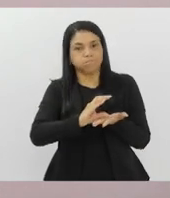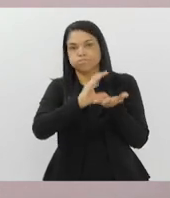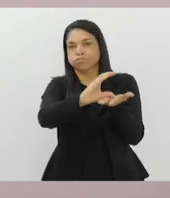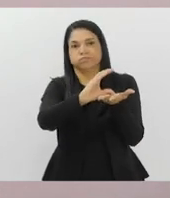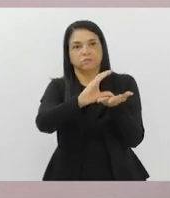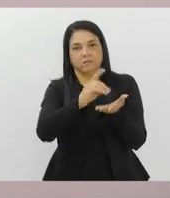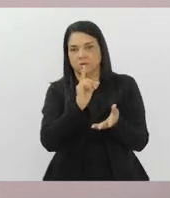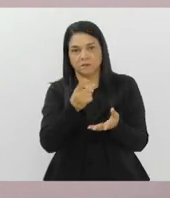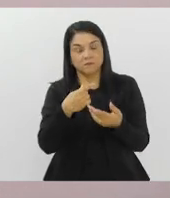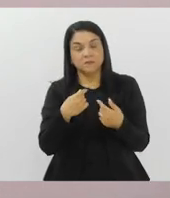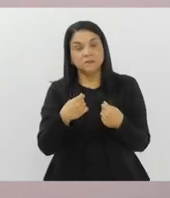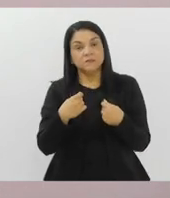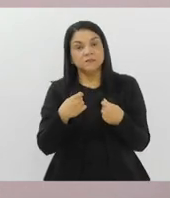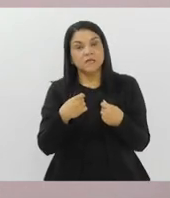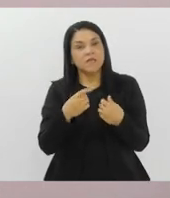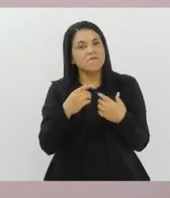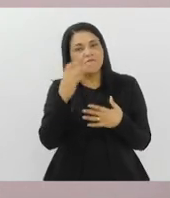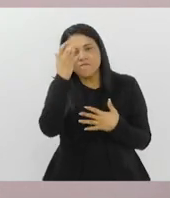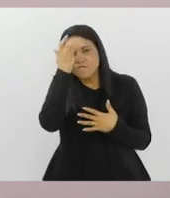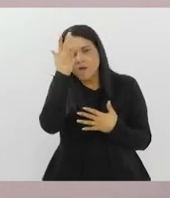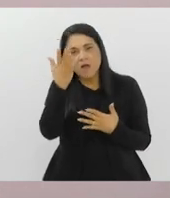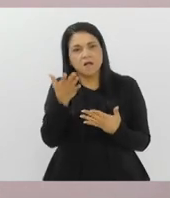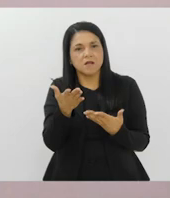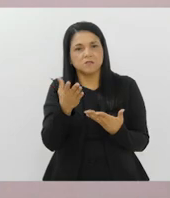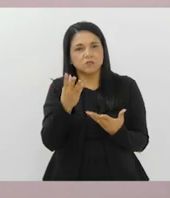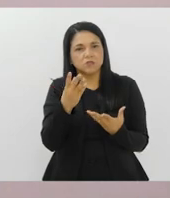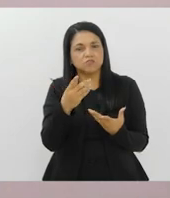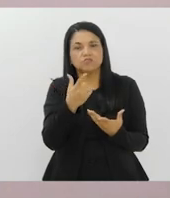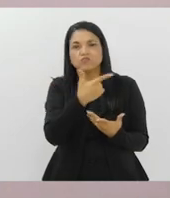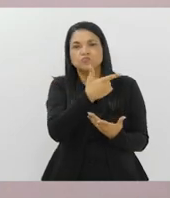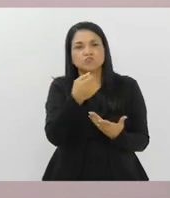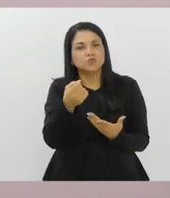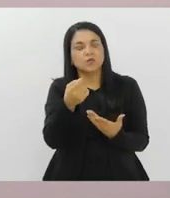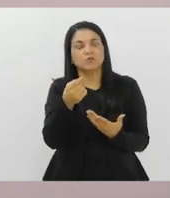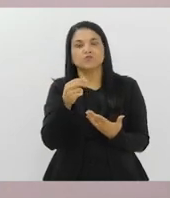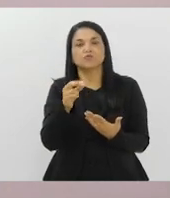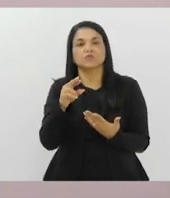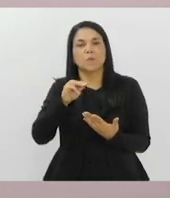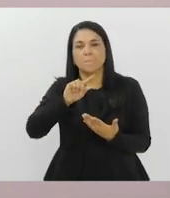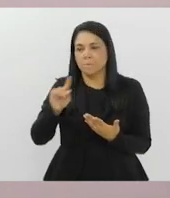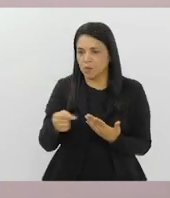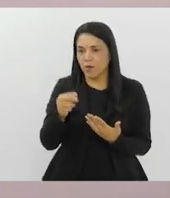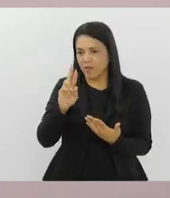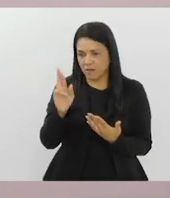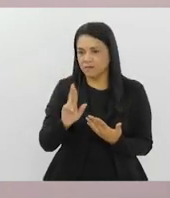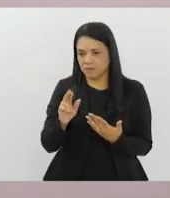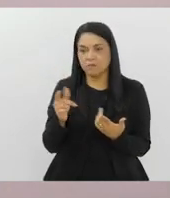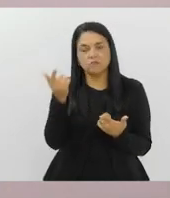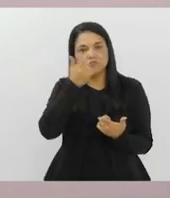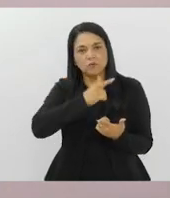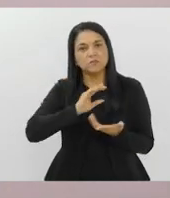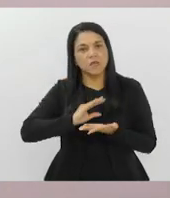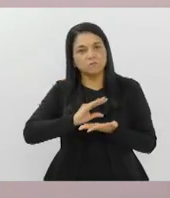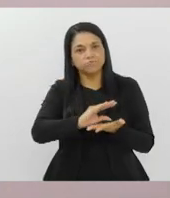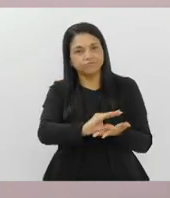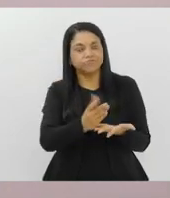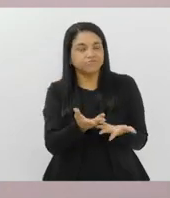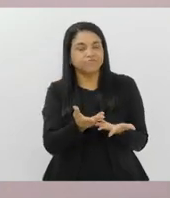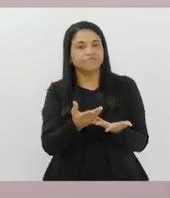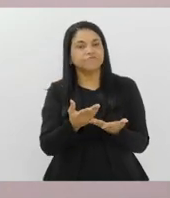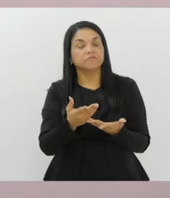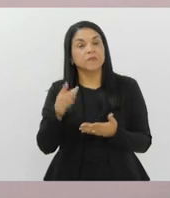se estabelecer um banco de leite, assim como nós contribuímos para que a deputada Talíria